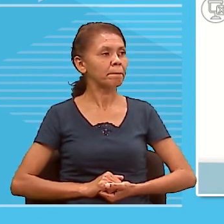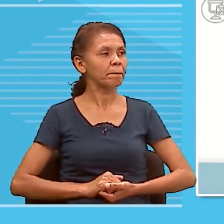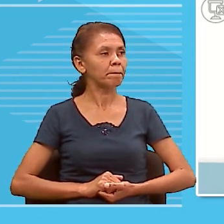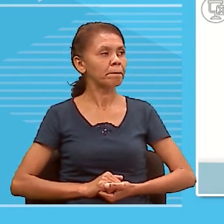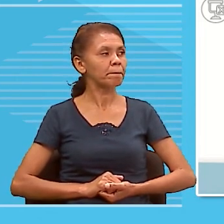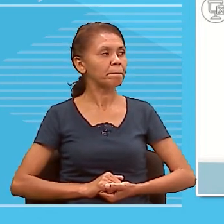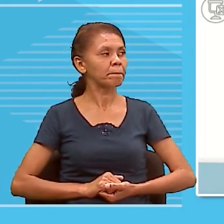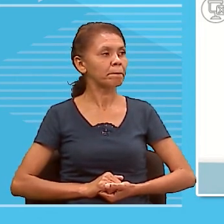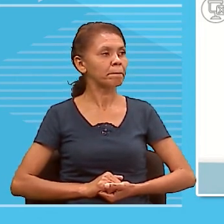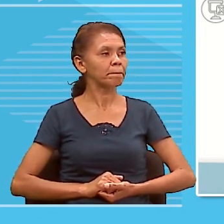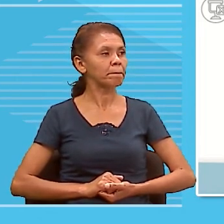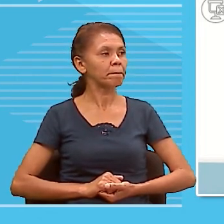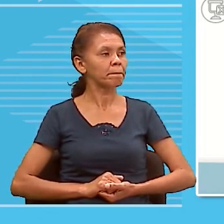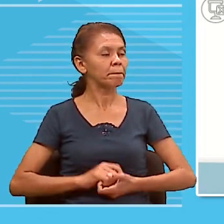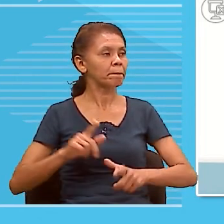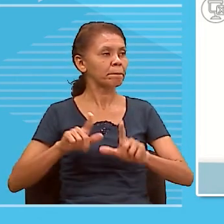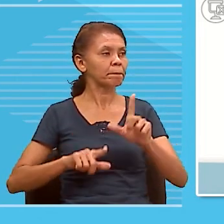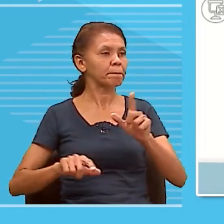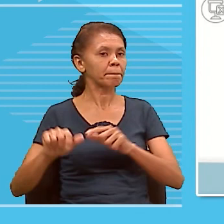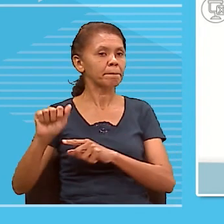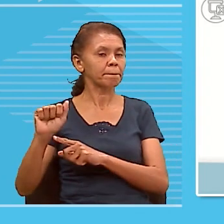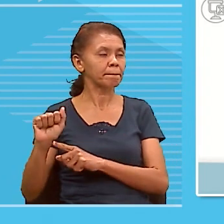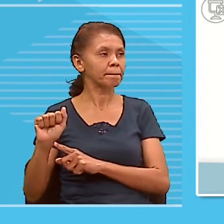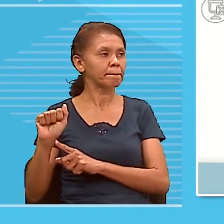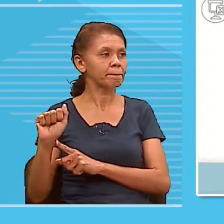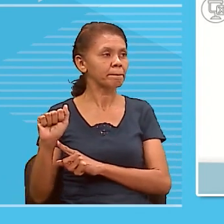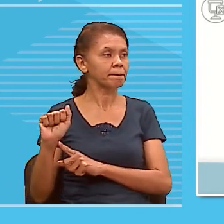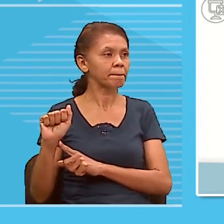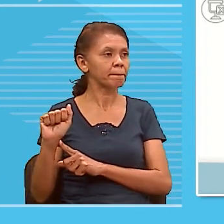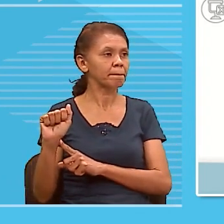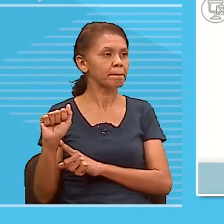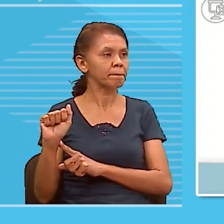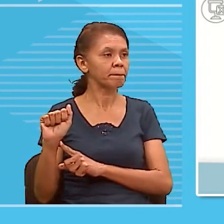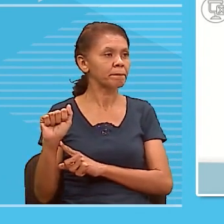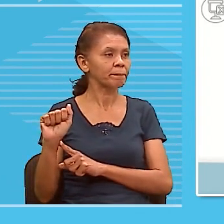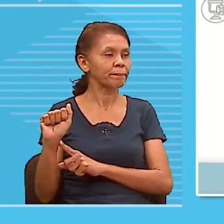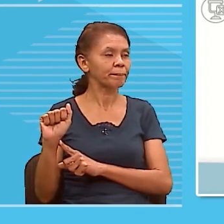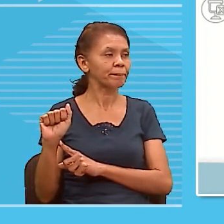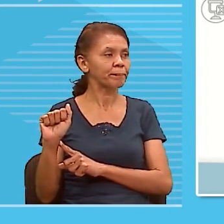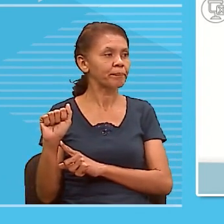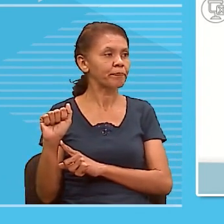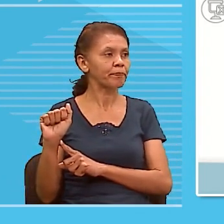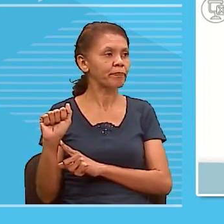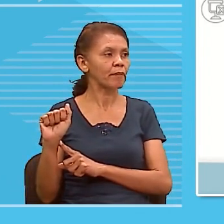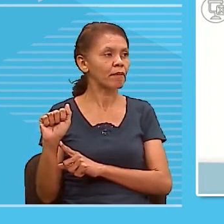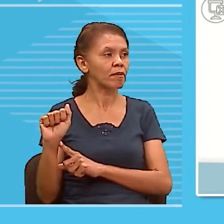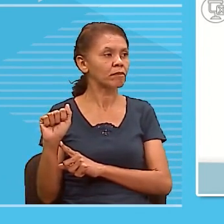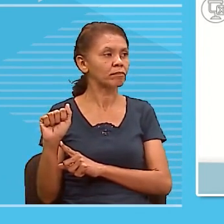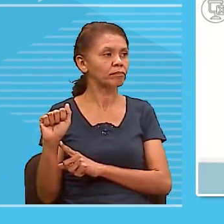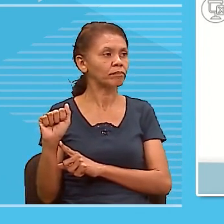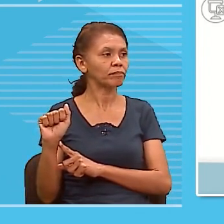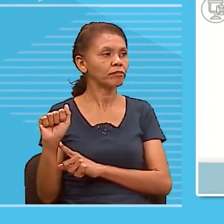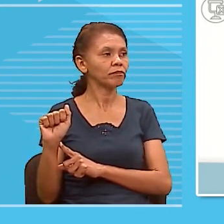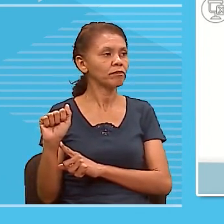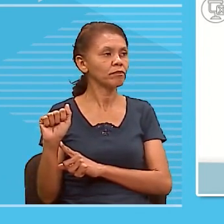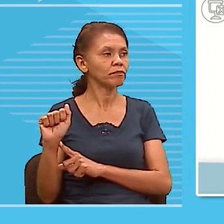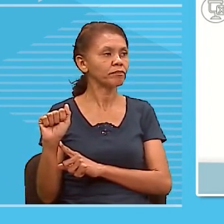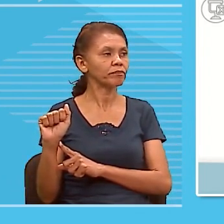criticar o teor das informações factuais até ali veiculadas